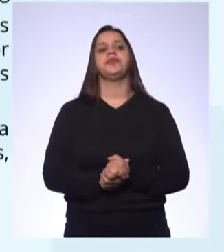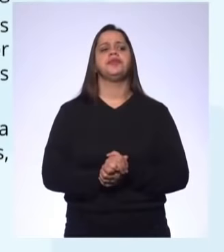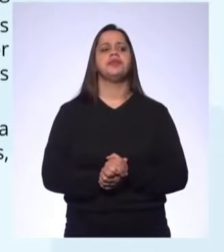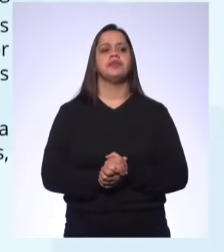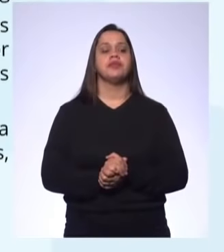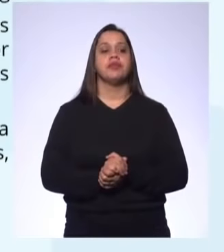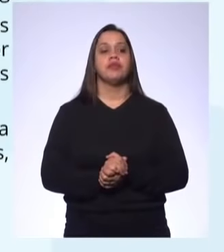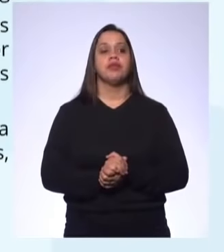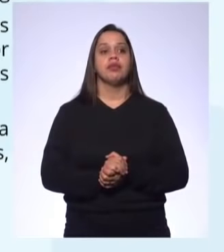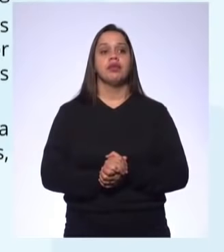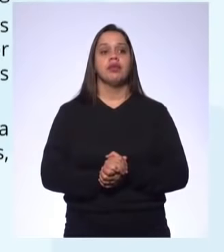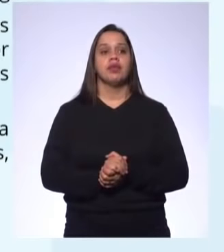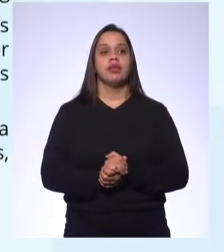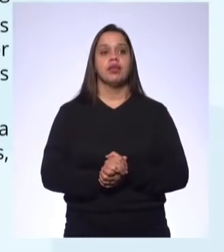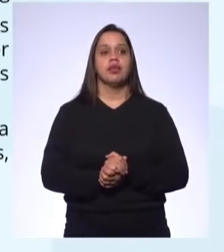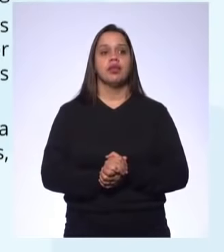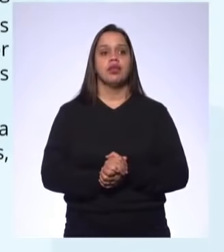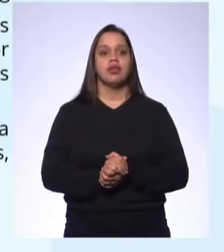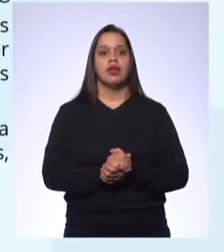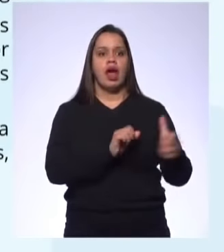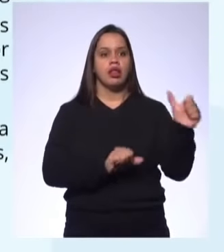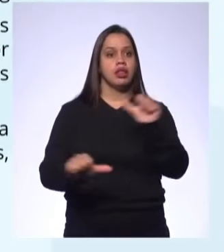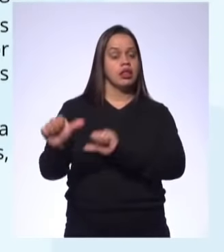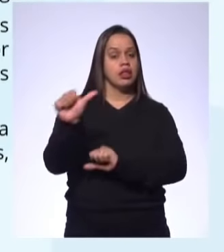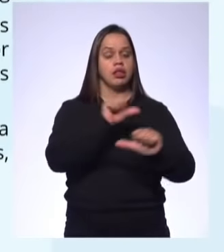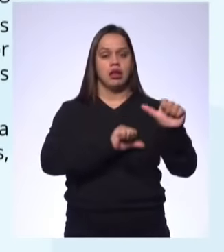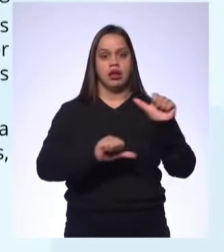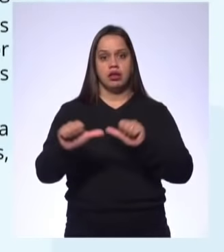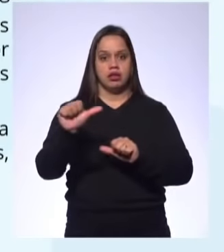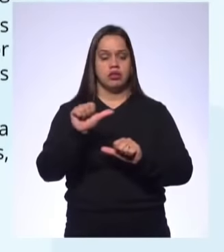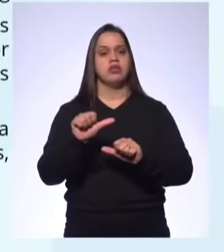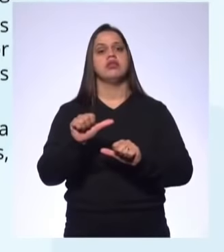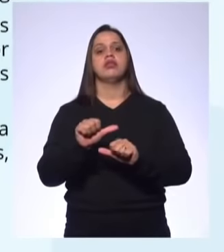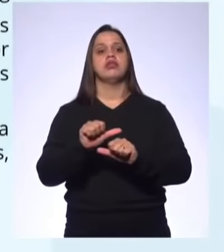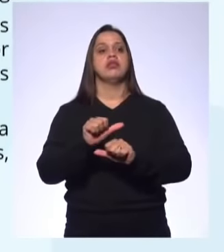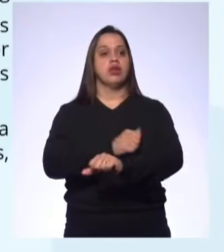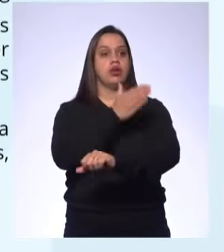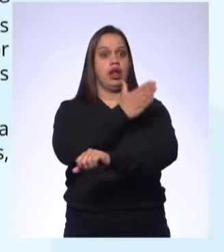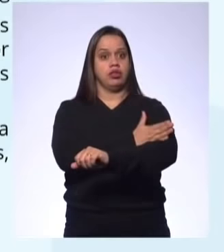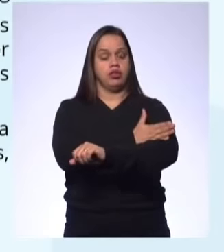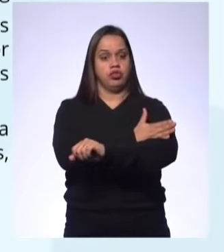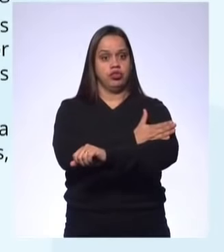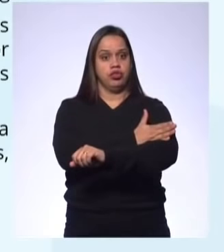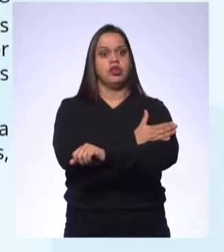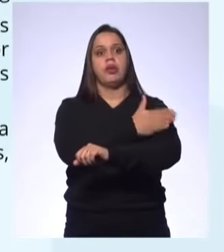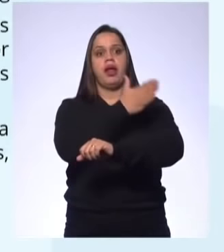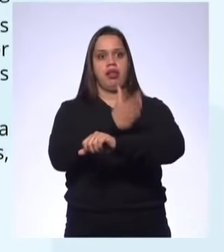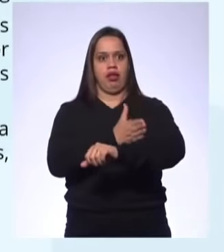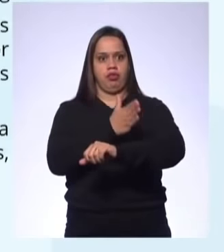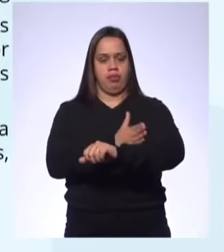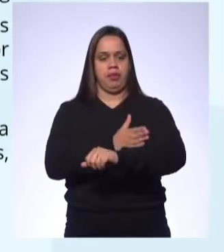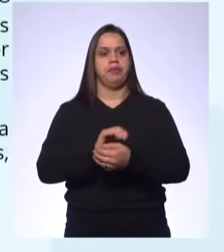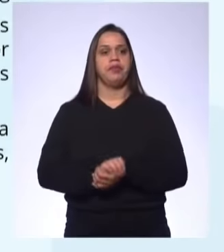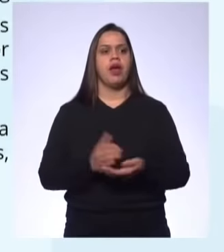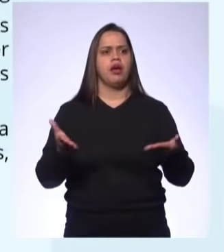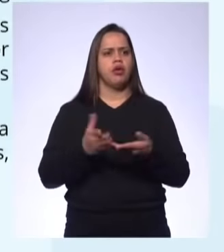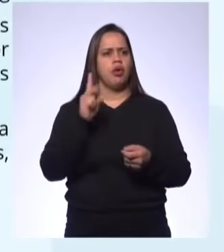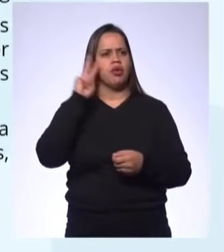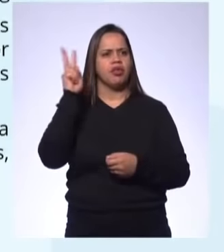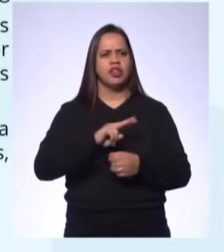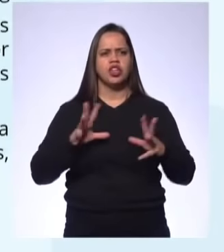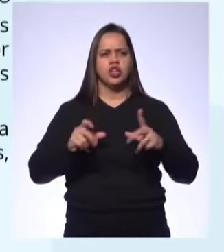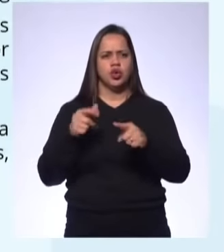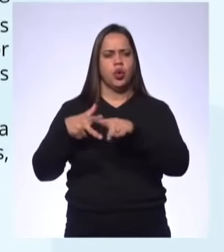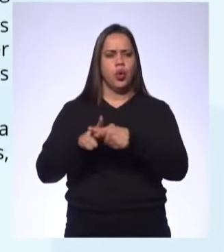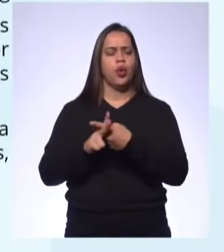A transição da Idade Antiga para a Idade Média. Apesar das tentativas de manutenção do